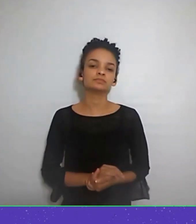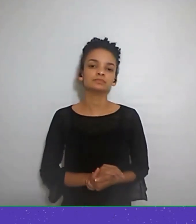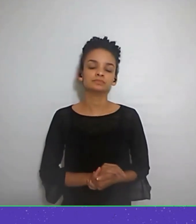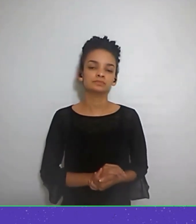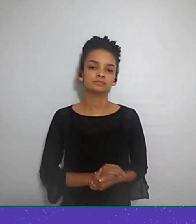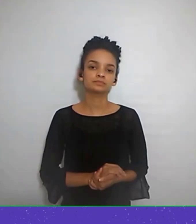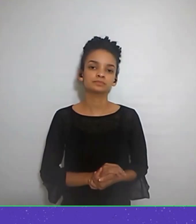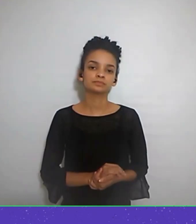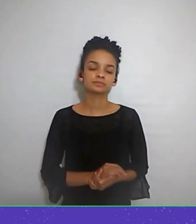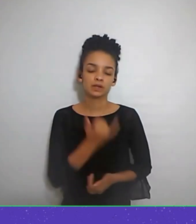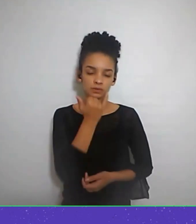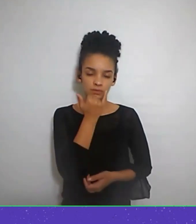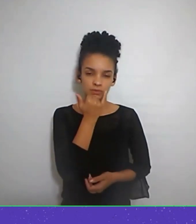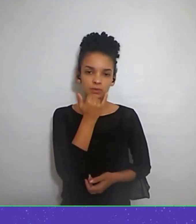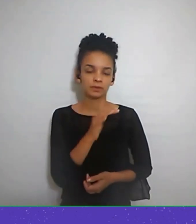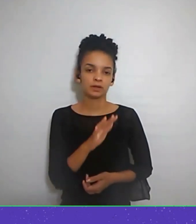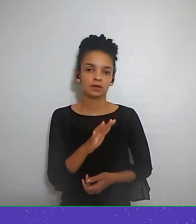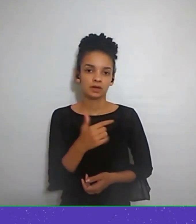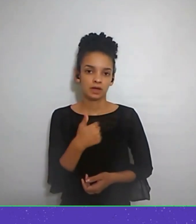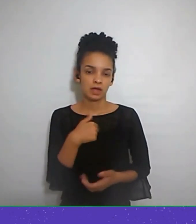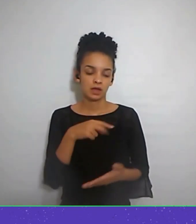eu acabei lendo,